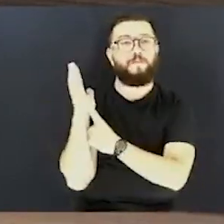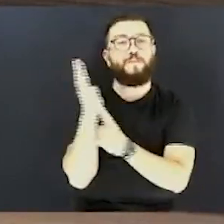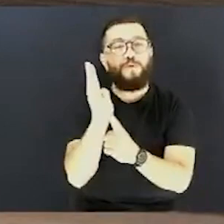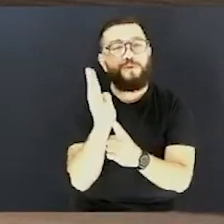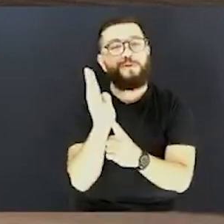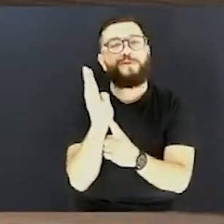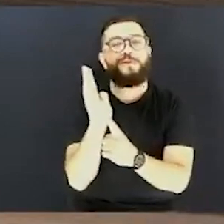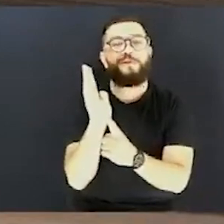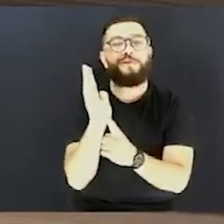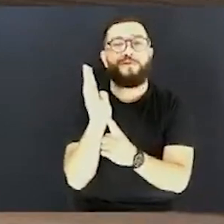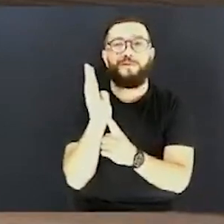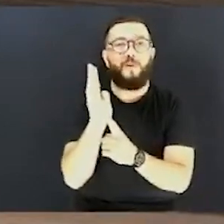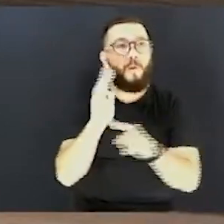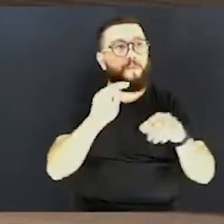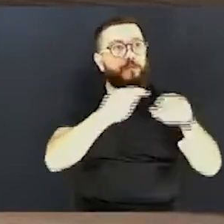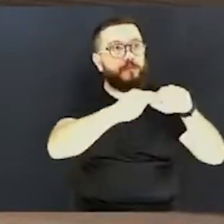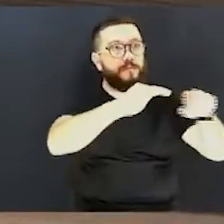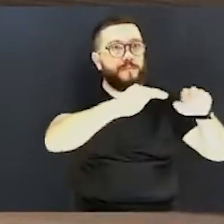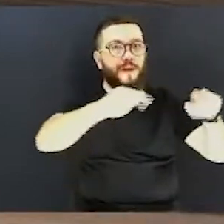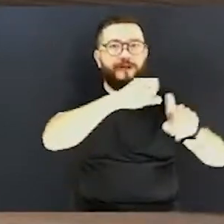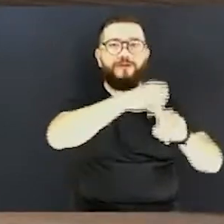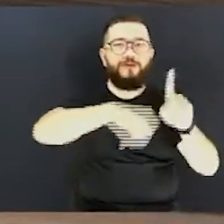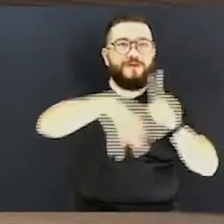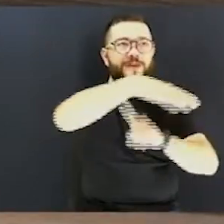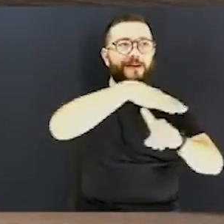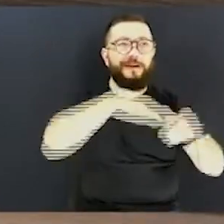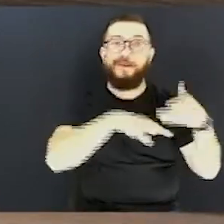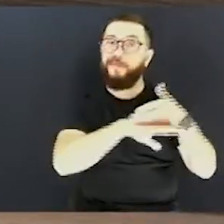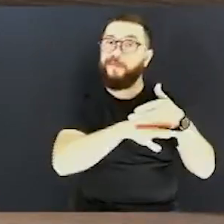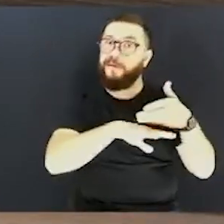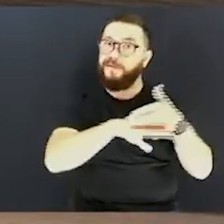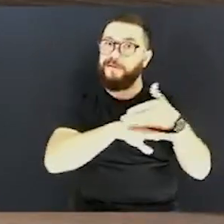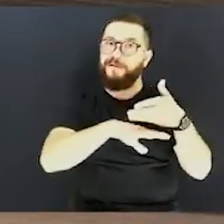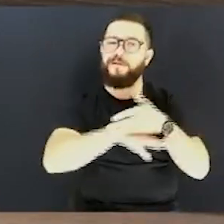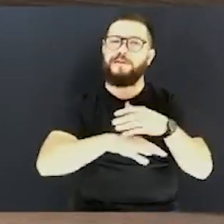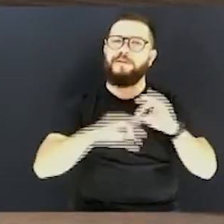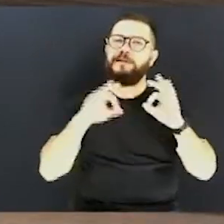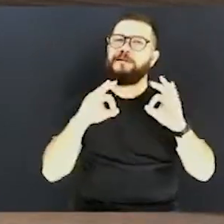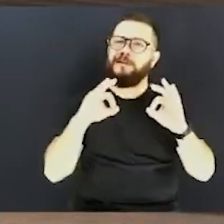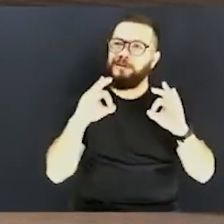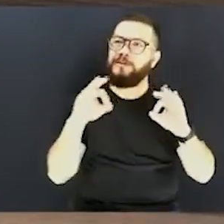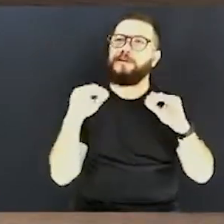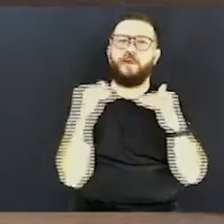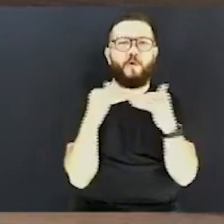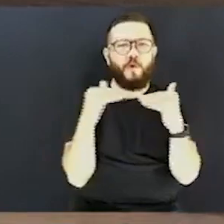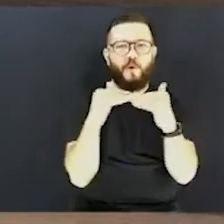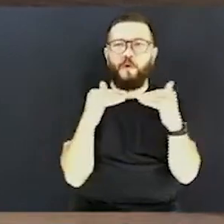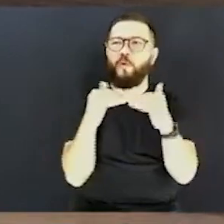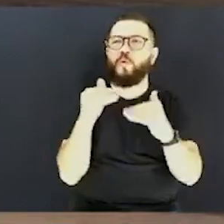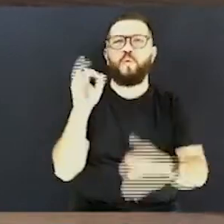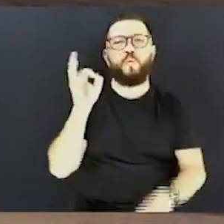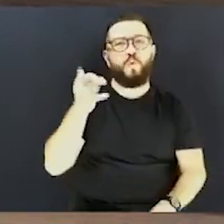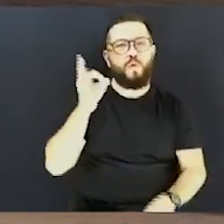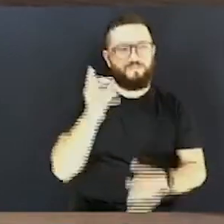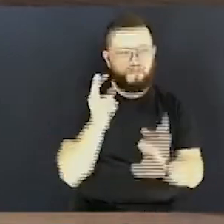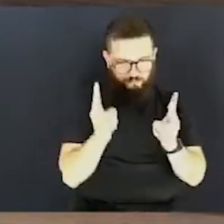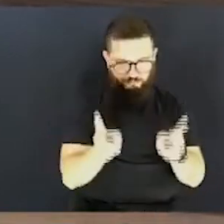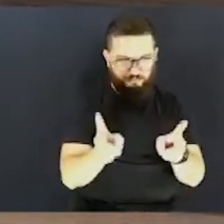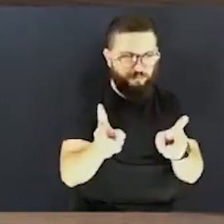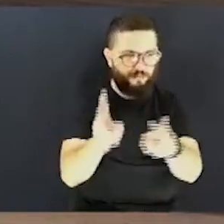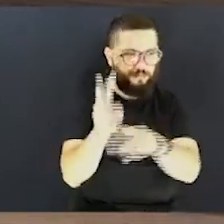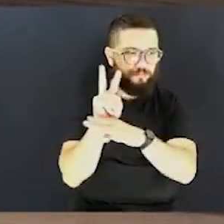comprometendo com essas pautas. E vamos votar favorável e vamos continuar aí fiscalizando.